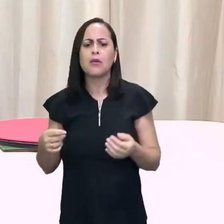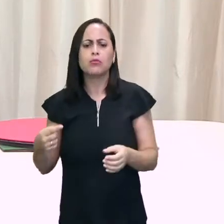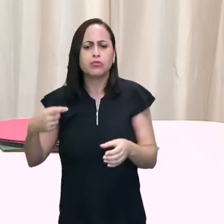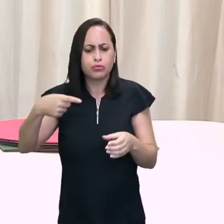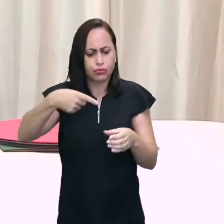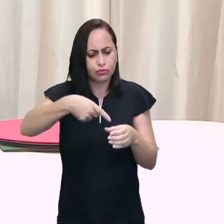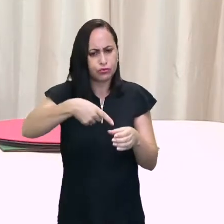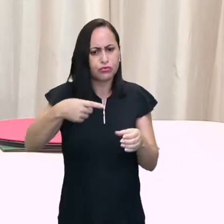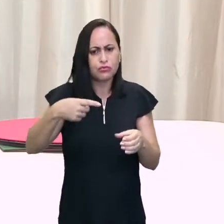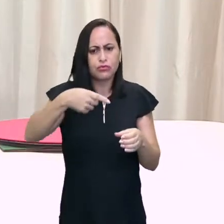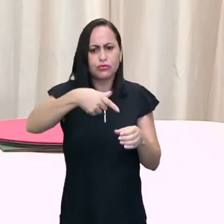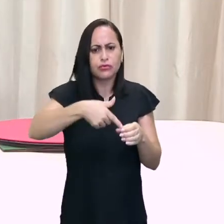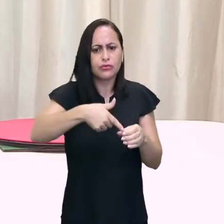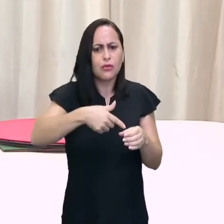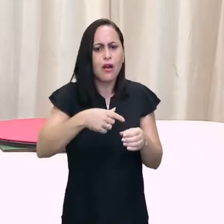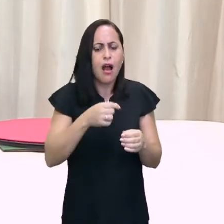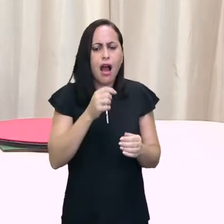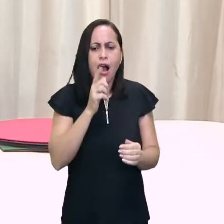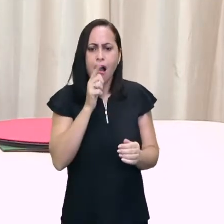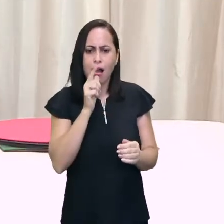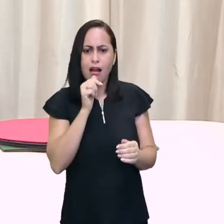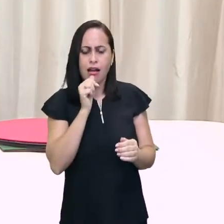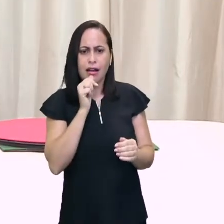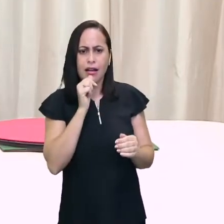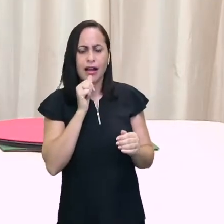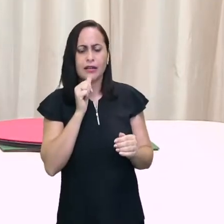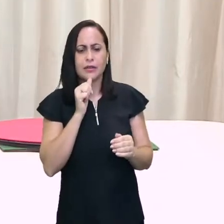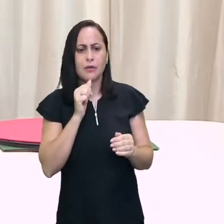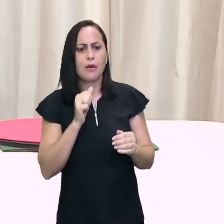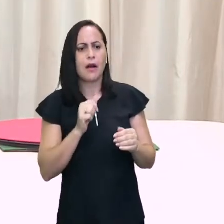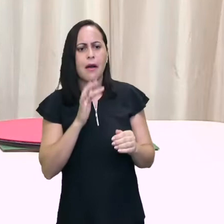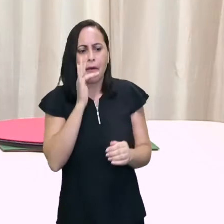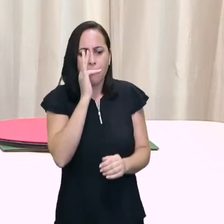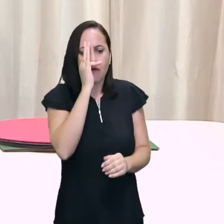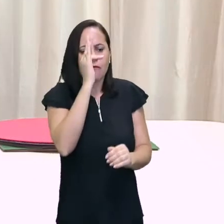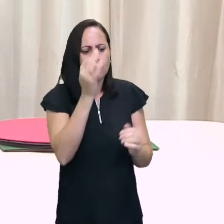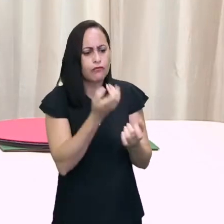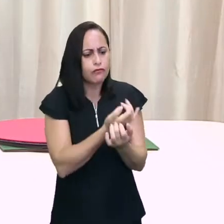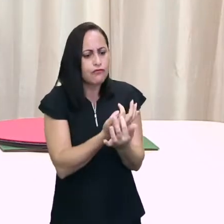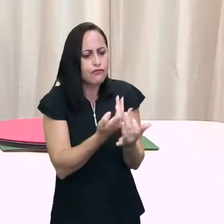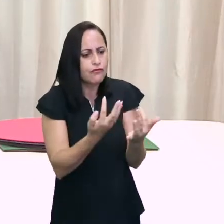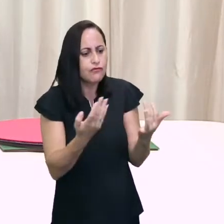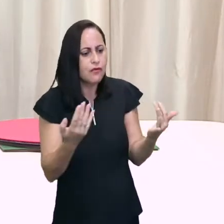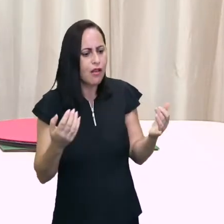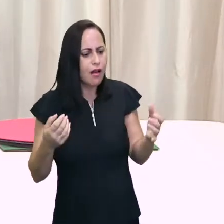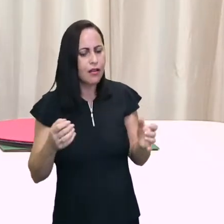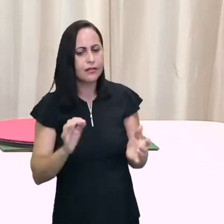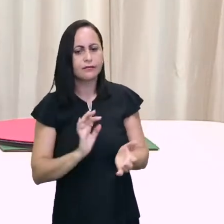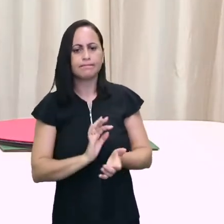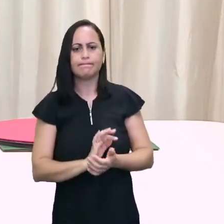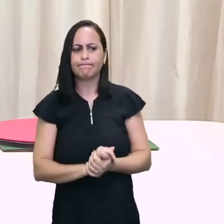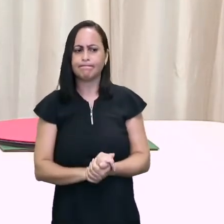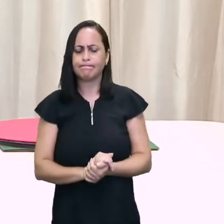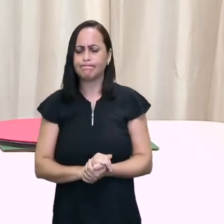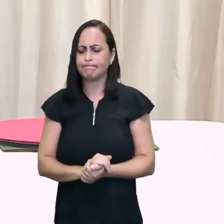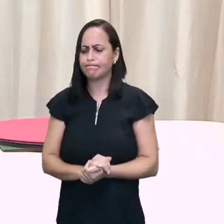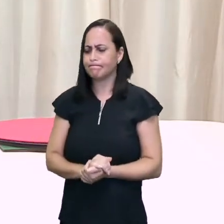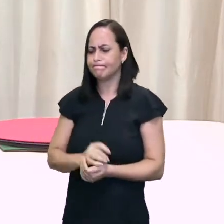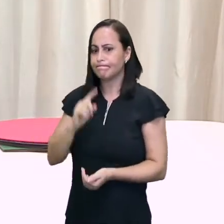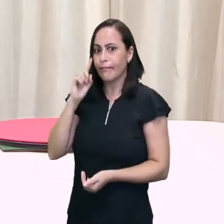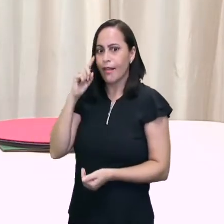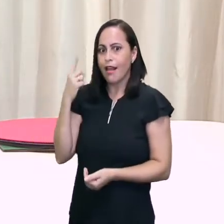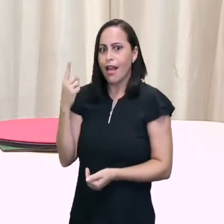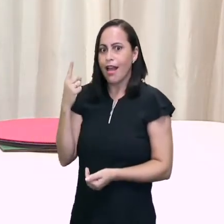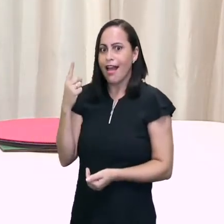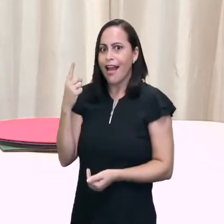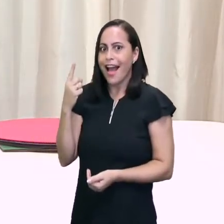terra. Quando elas chegaram em terra firme, elas decidiram ser uma